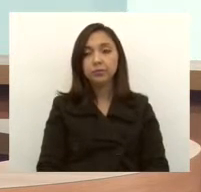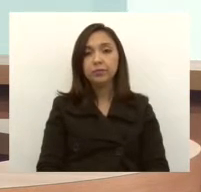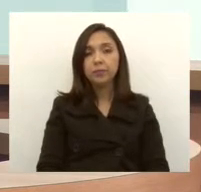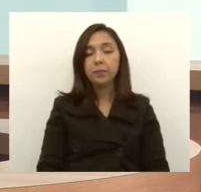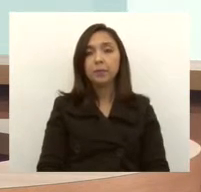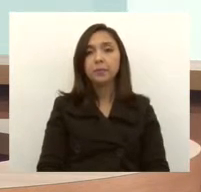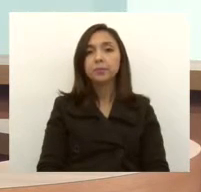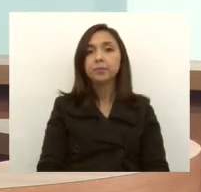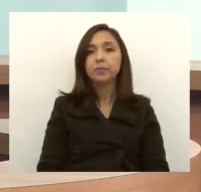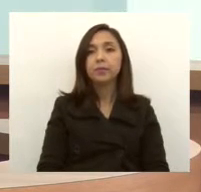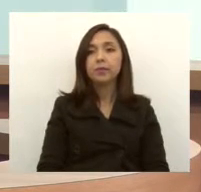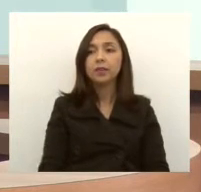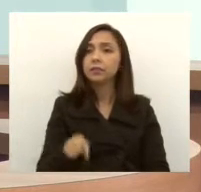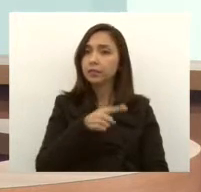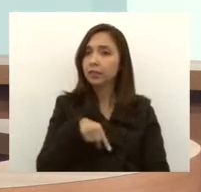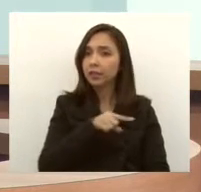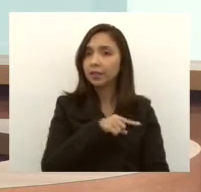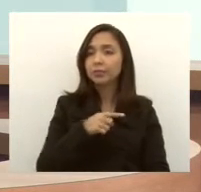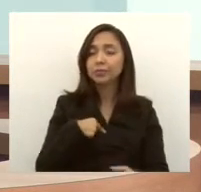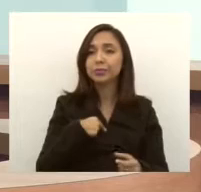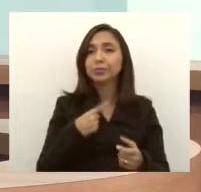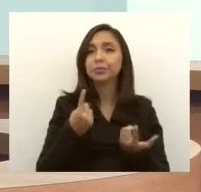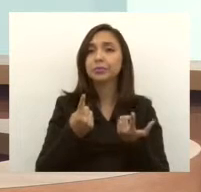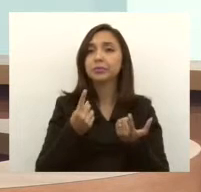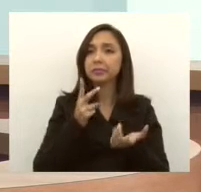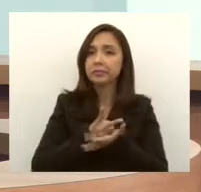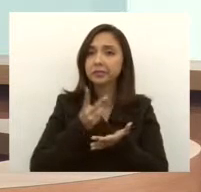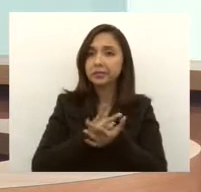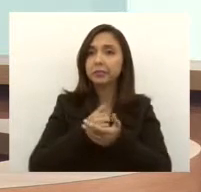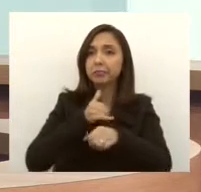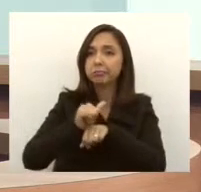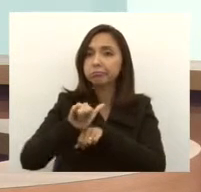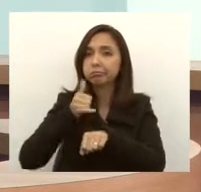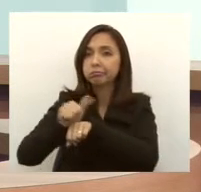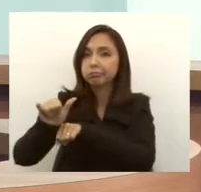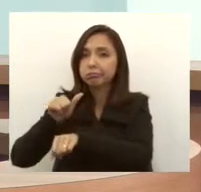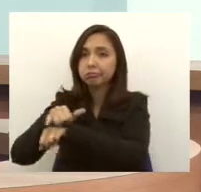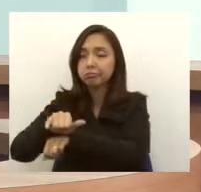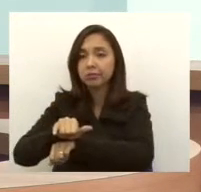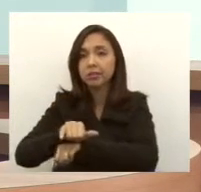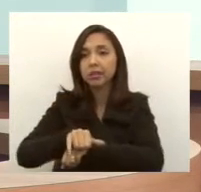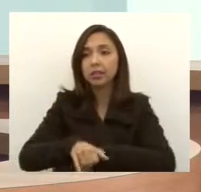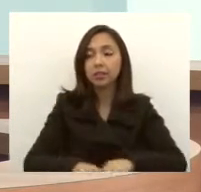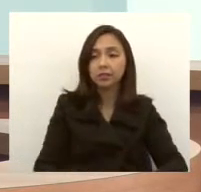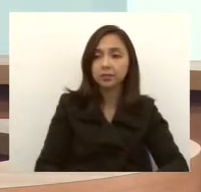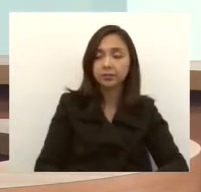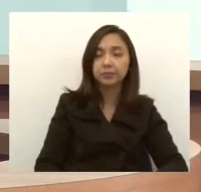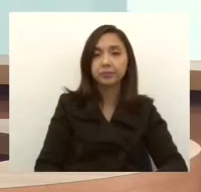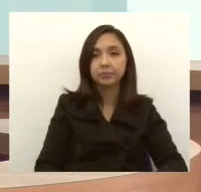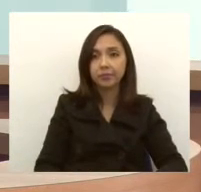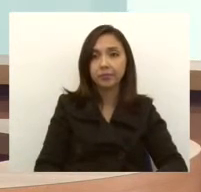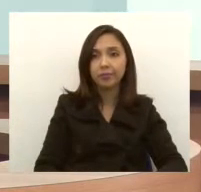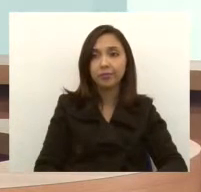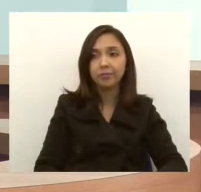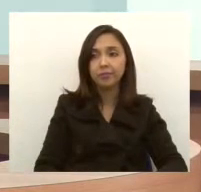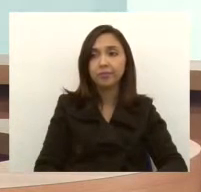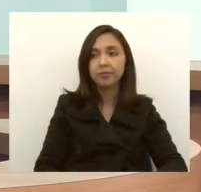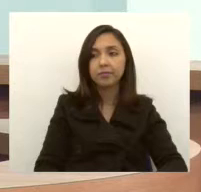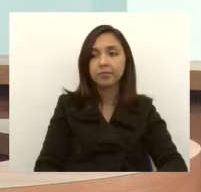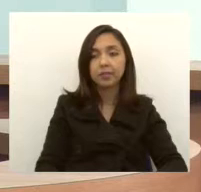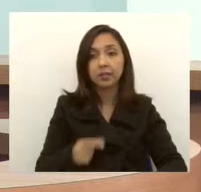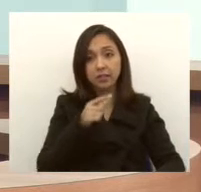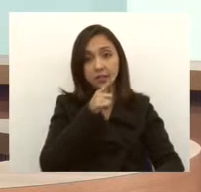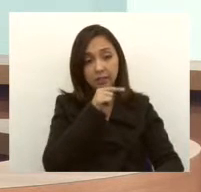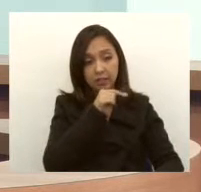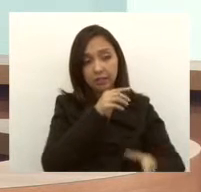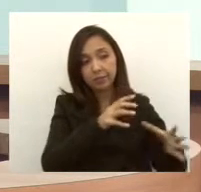ele vem dando calote no governo do Estado, calote, picaretagem. Eles pegam a